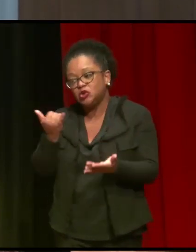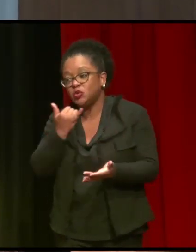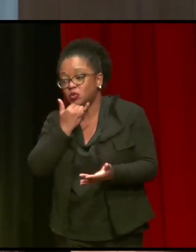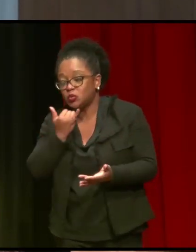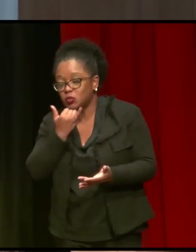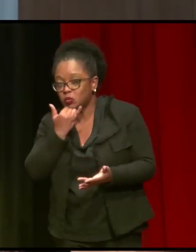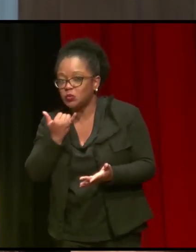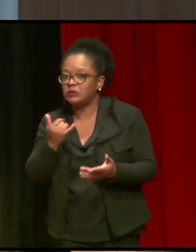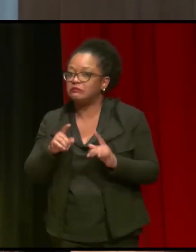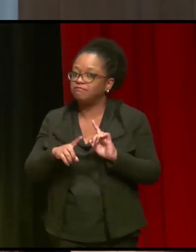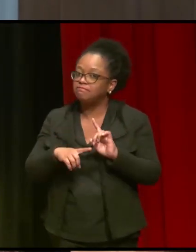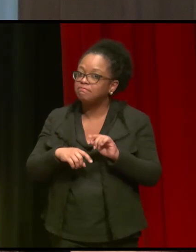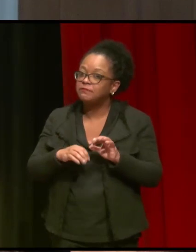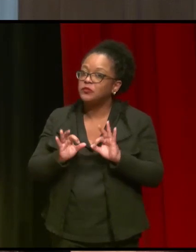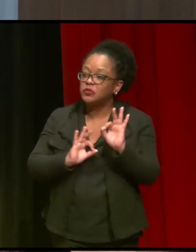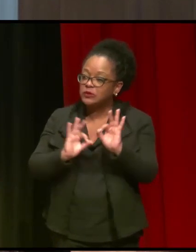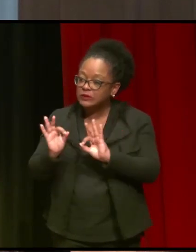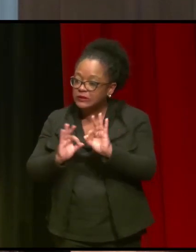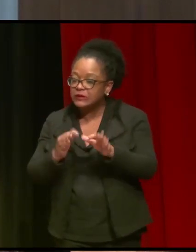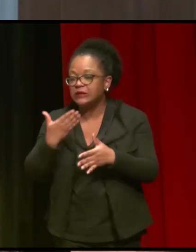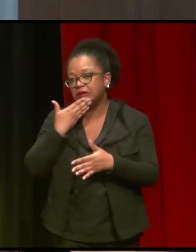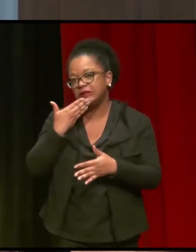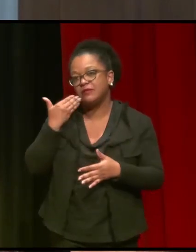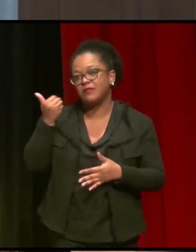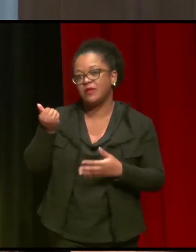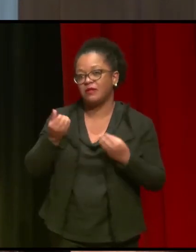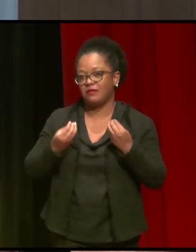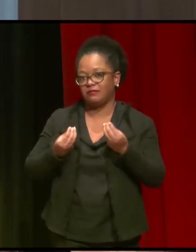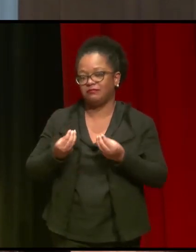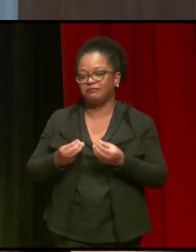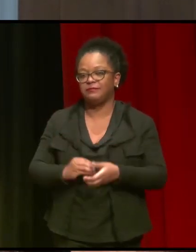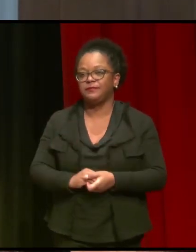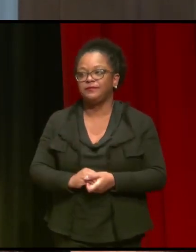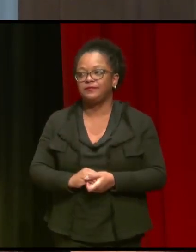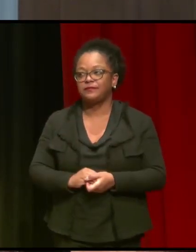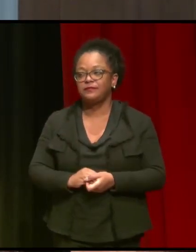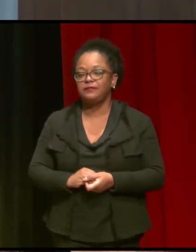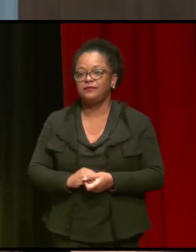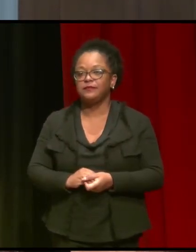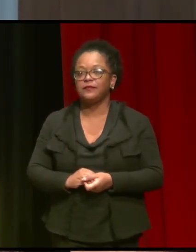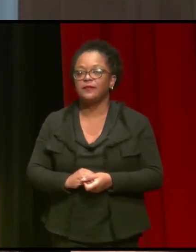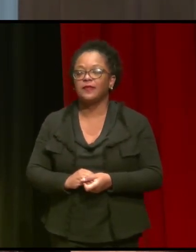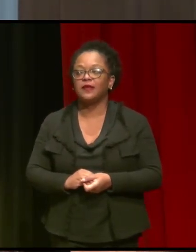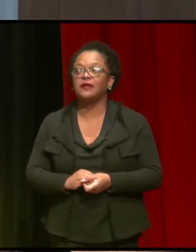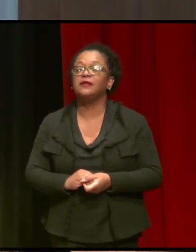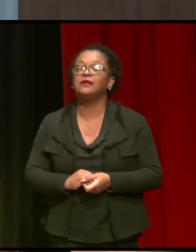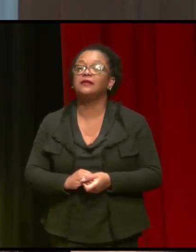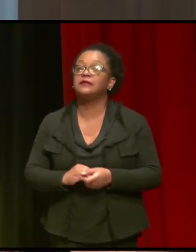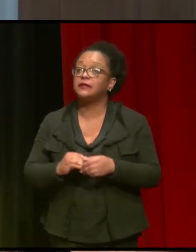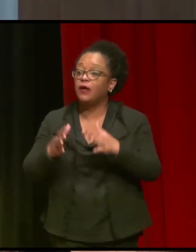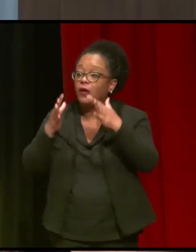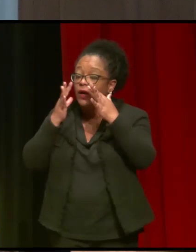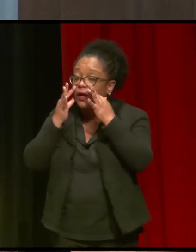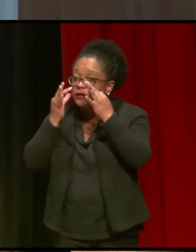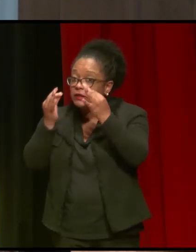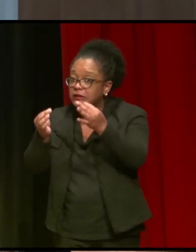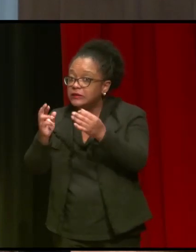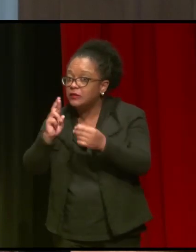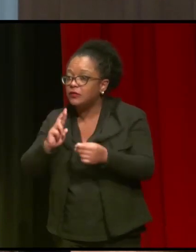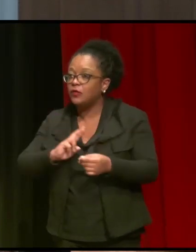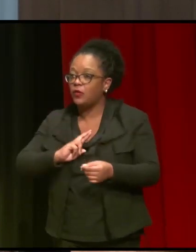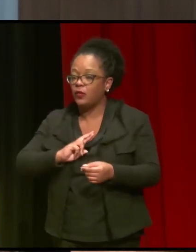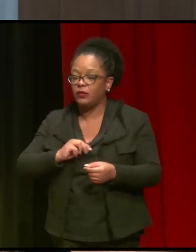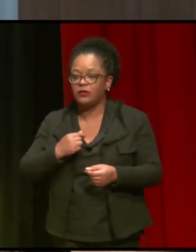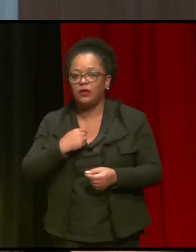melhor. É isso aí. O pessoal não vai ser cheio de melindres, não. Então você escuta. E se o pessoal falar assim, pastor, eu